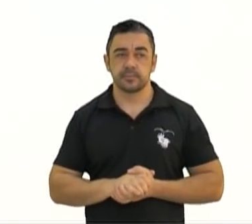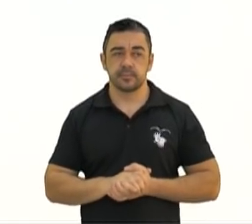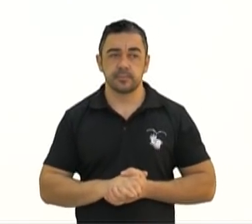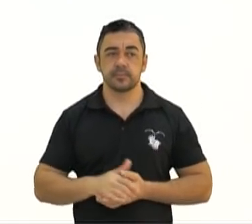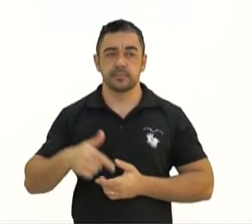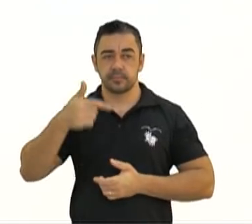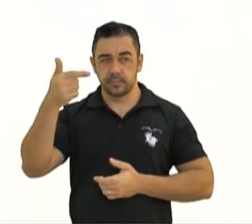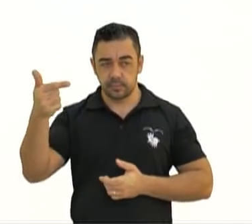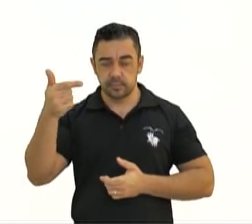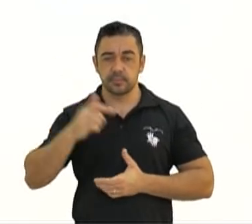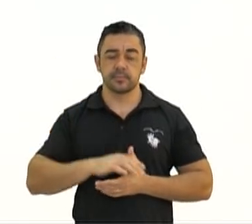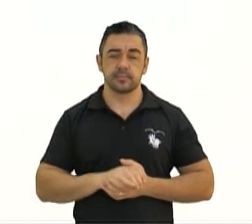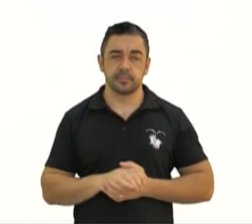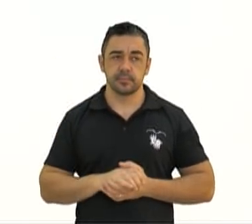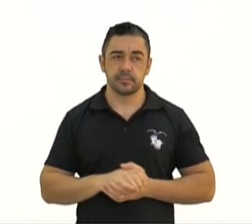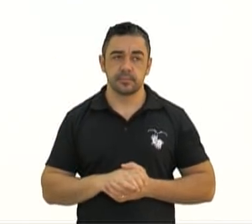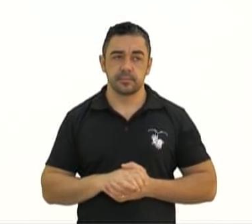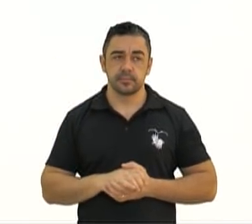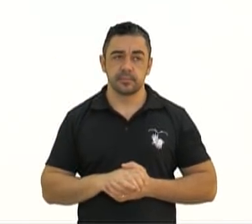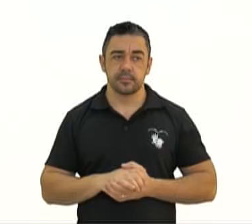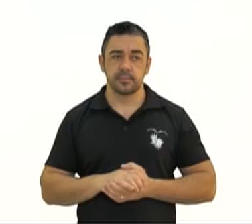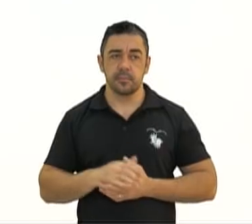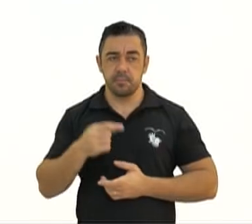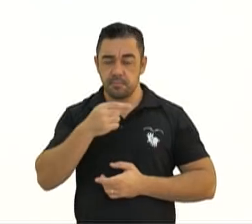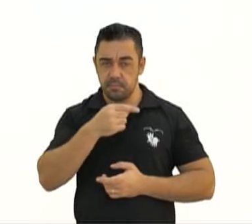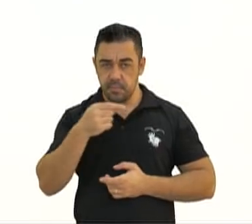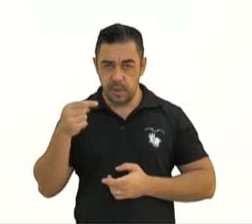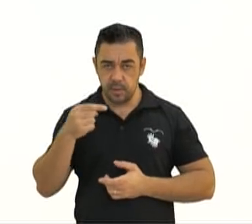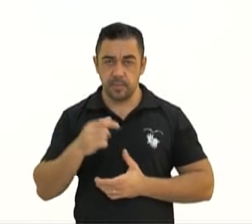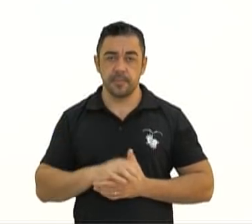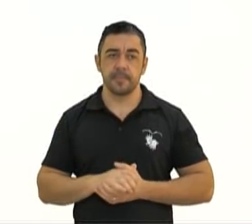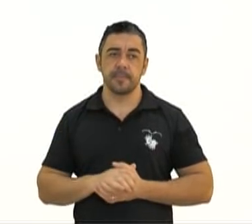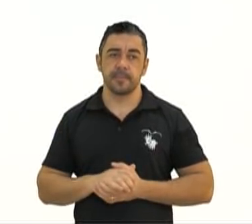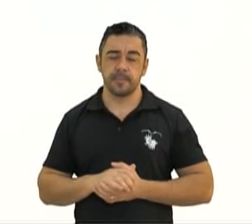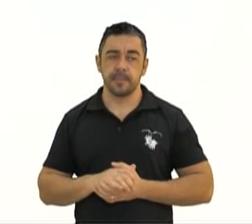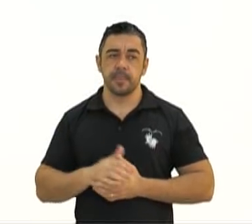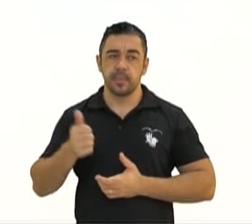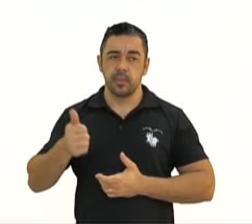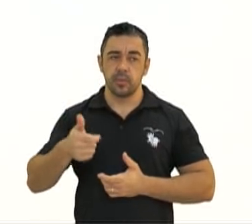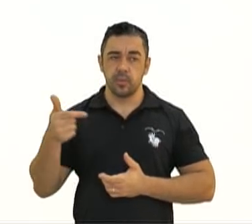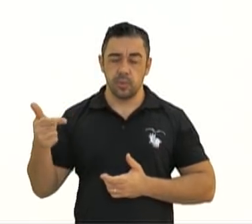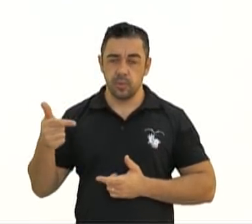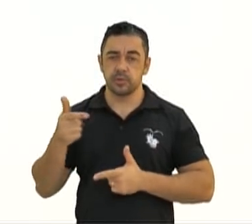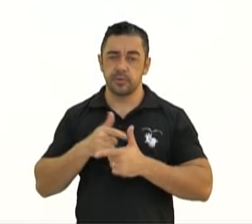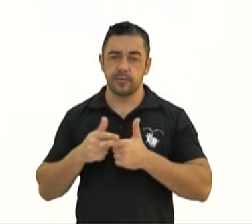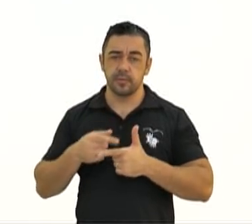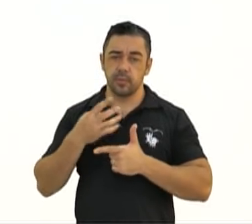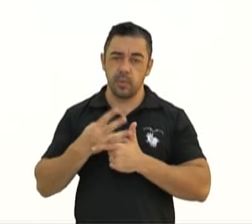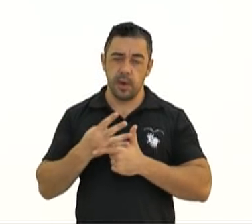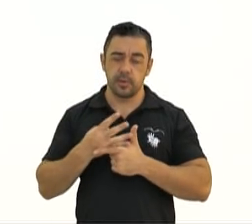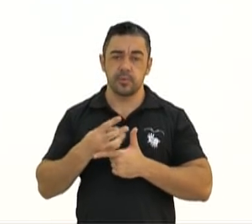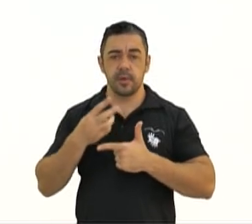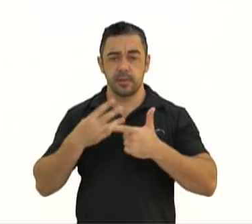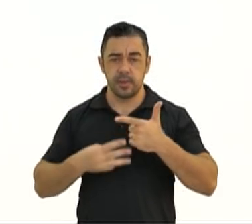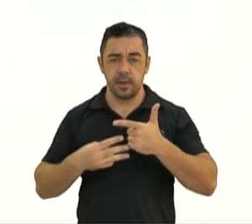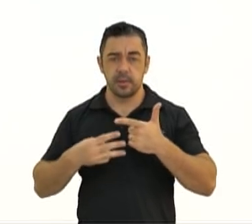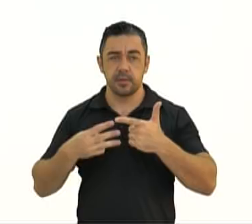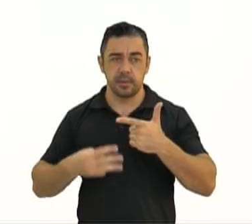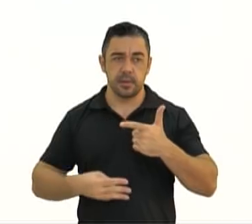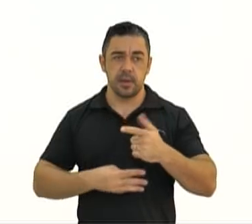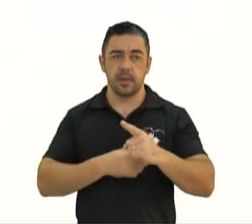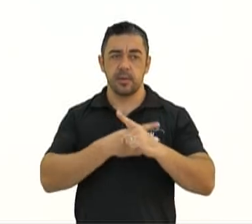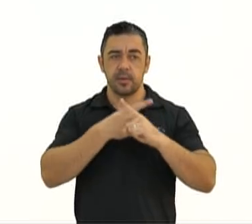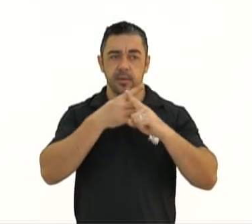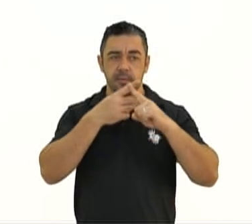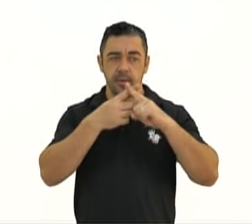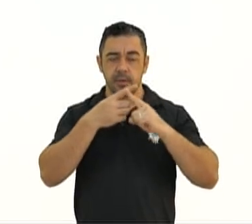2 vezes 1, 2. Pego o sinal de menos, transfiro para cá. 12 divide por 4 é 3. O